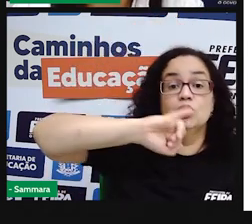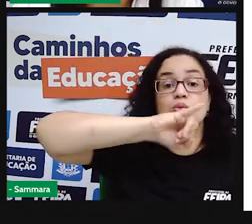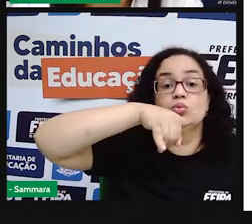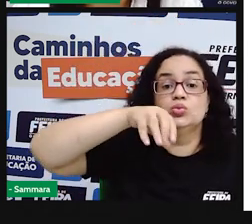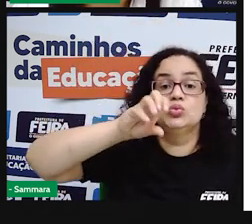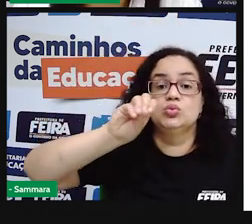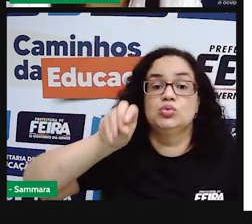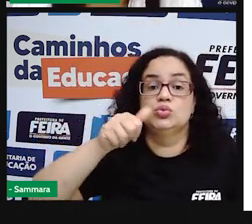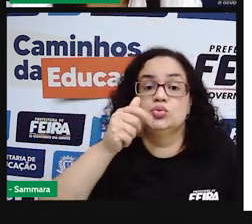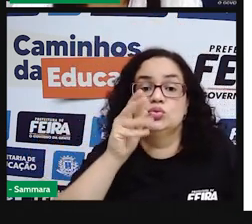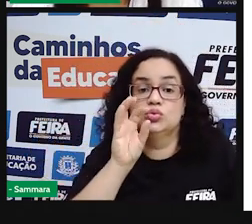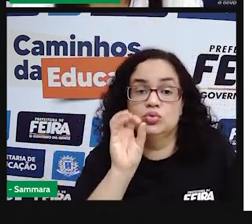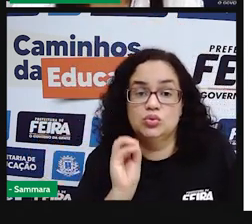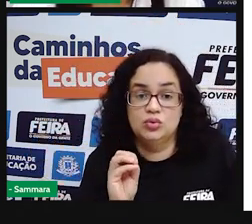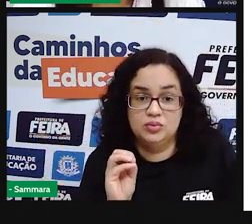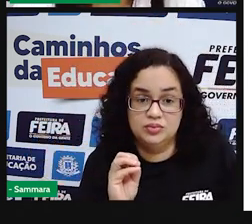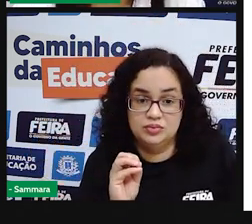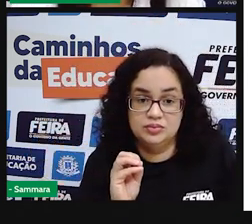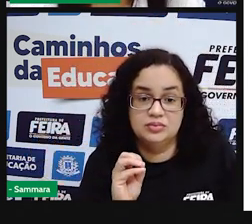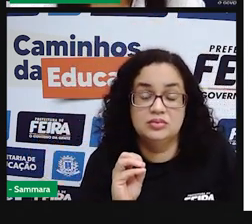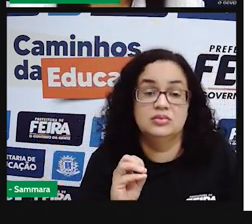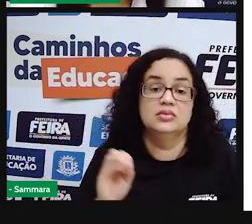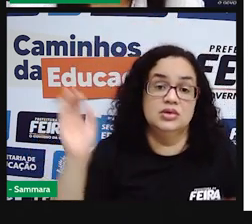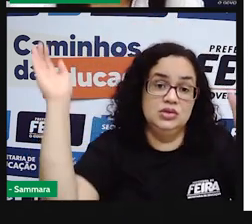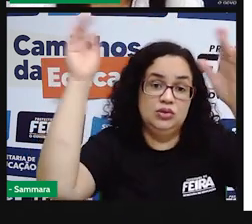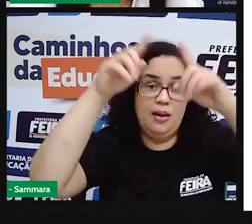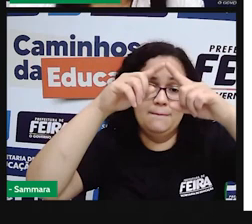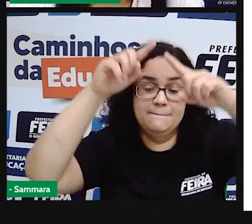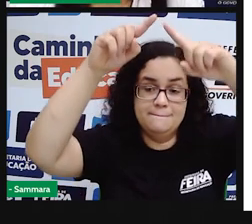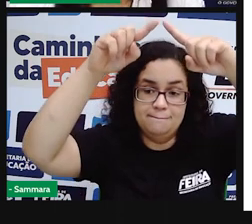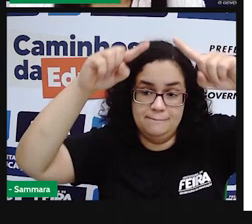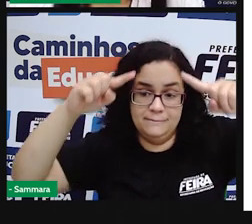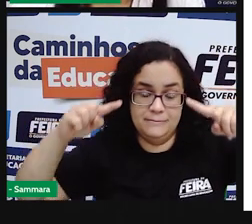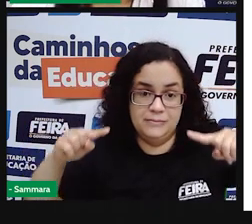de cone, né? É um formato aí triangular.